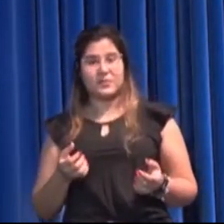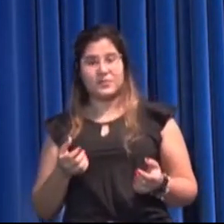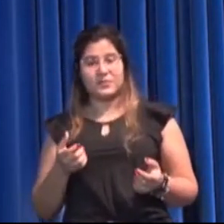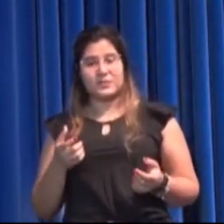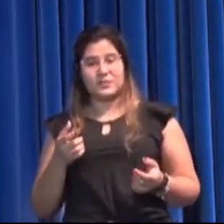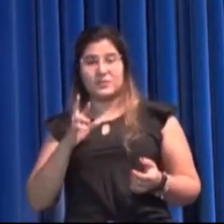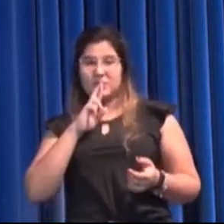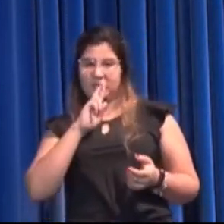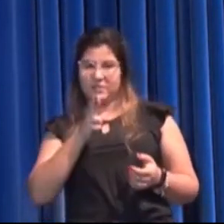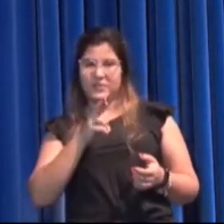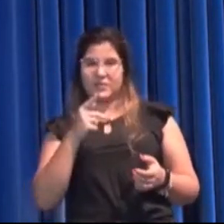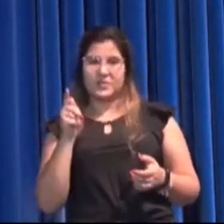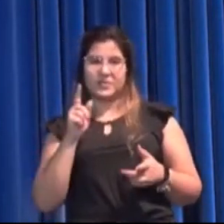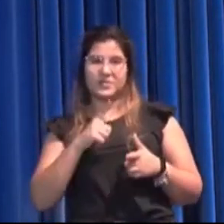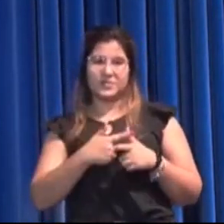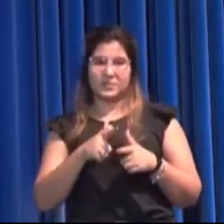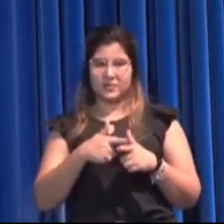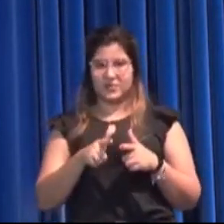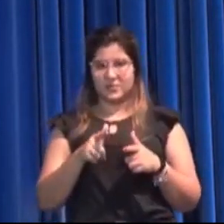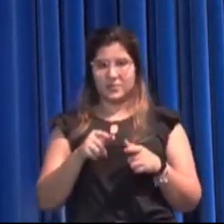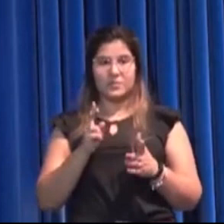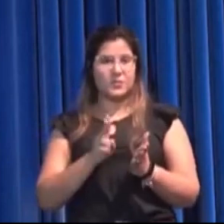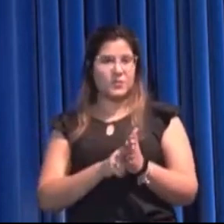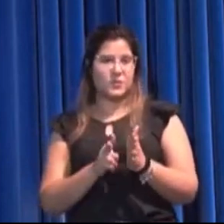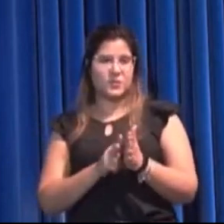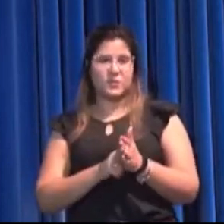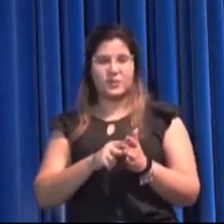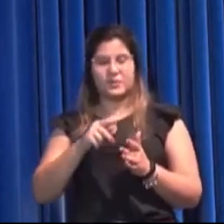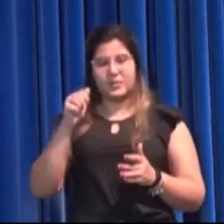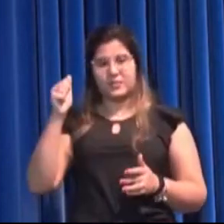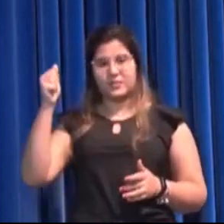sua própria glória.